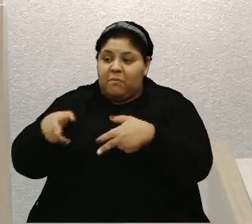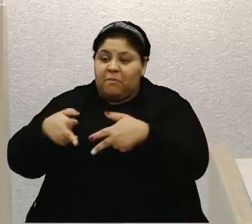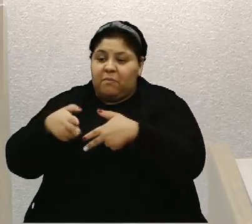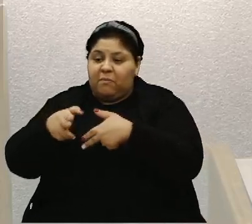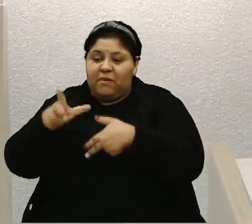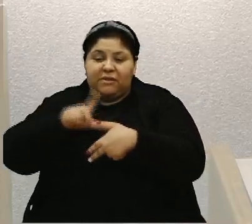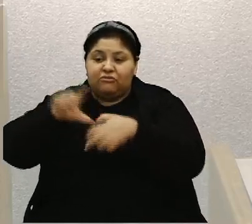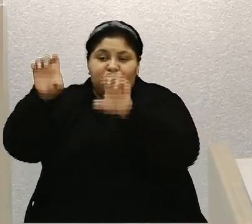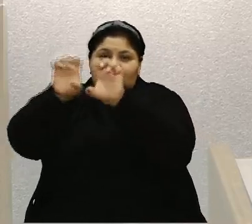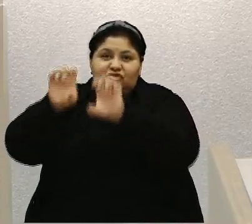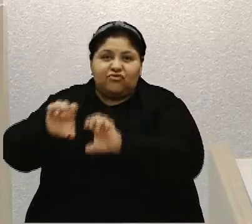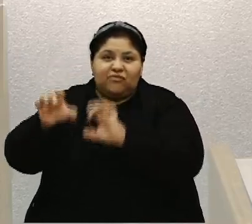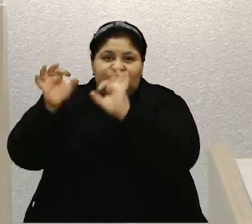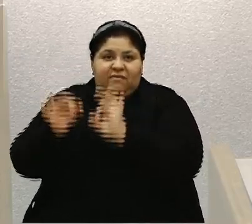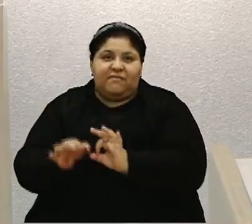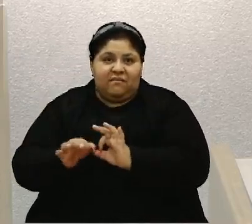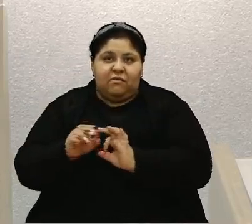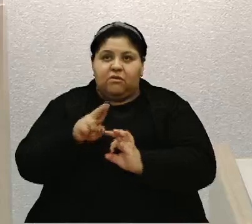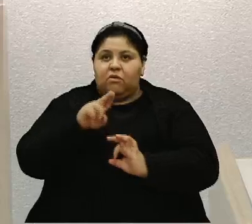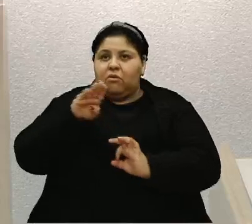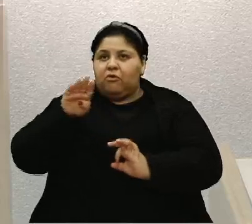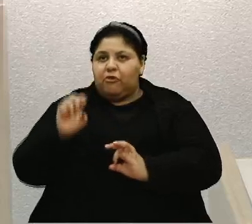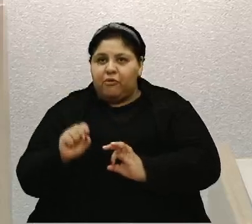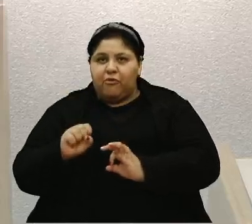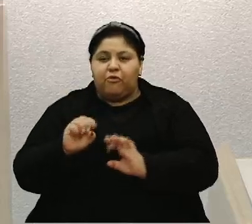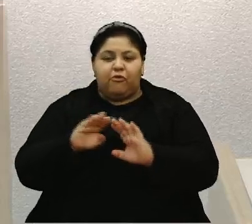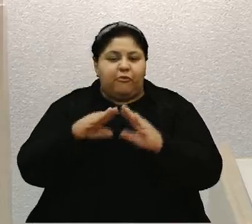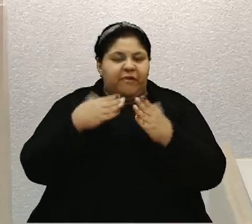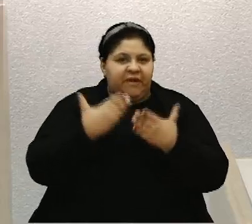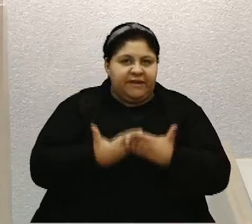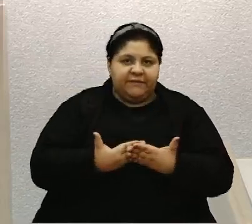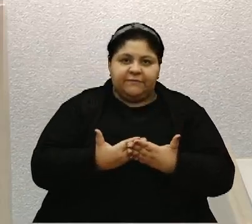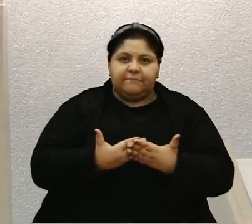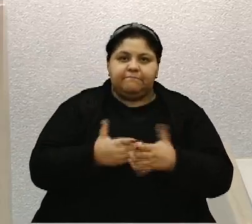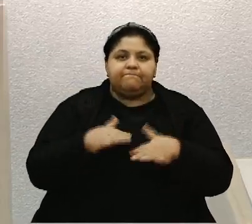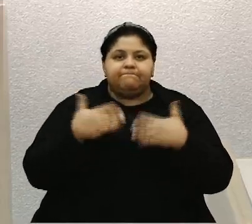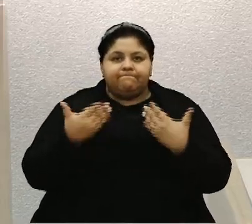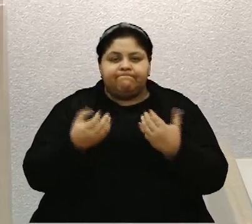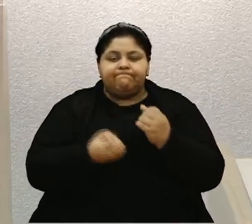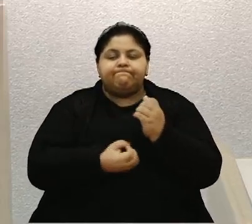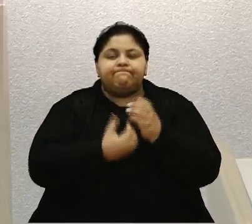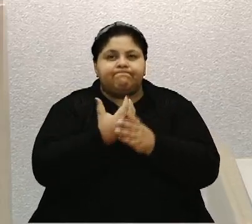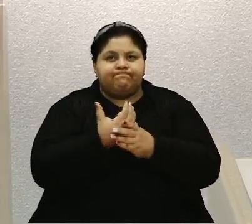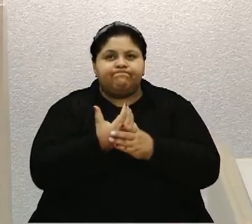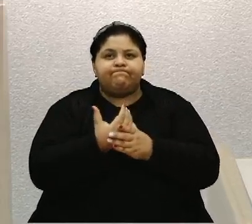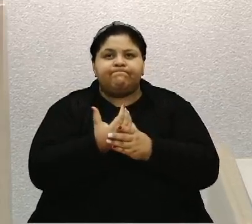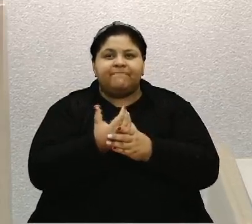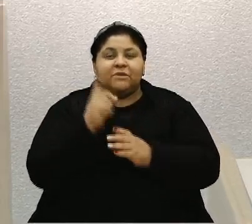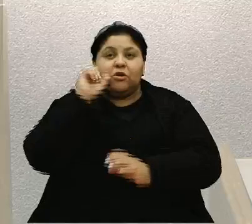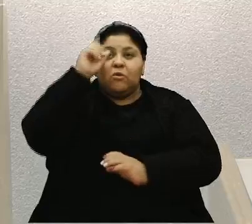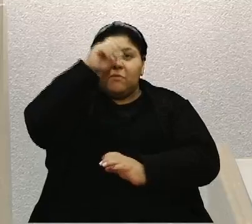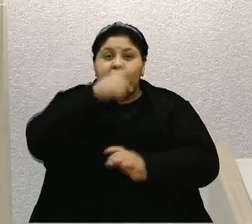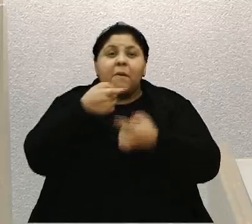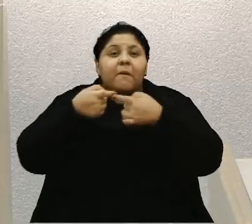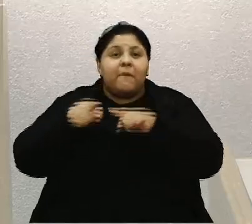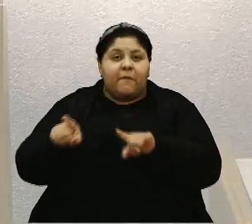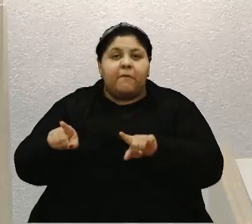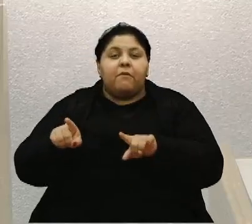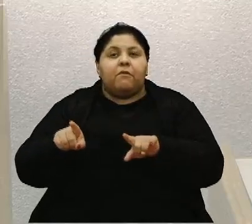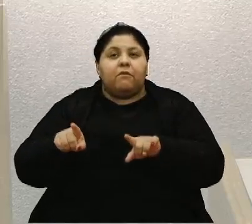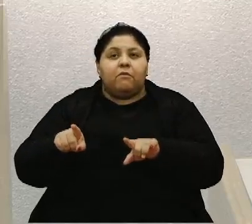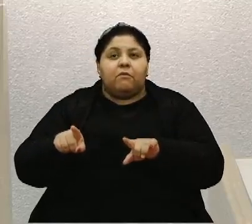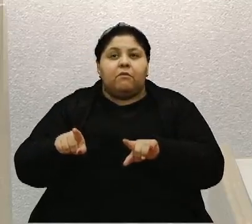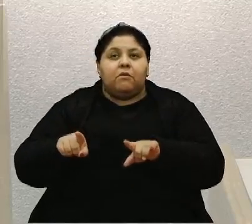a infraestrutura adequada de UBSs, né, de escolas, e aí se criou também uma dificuldade. Mas é algo que,